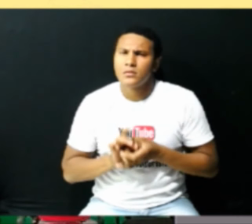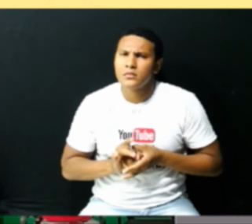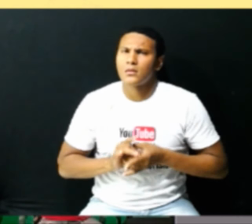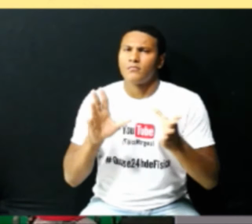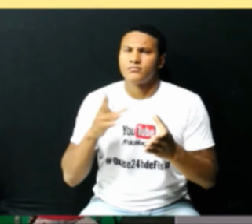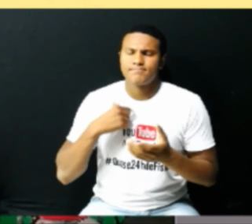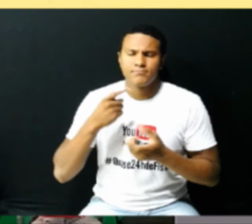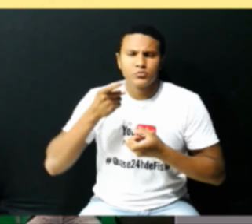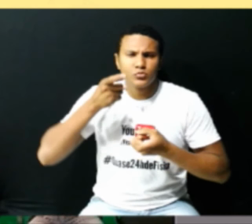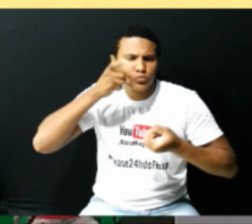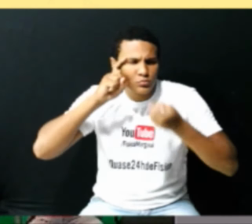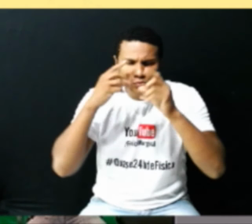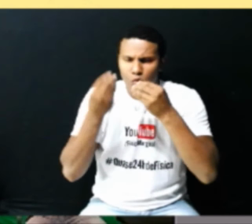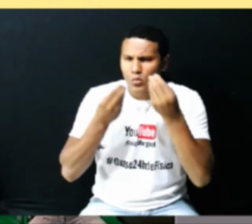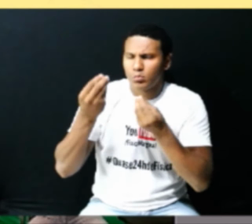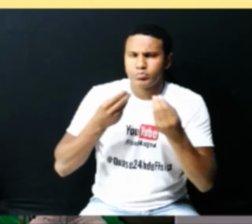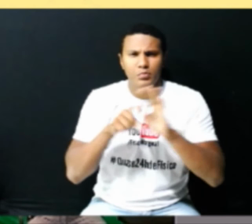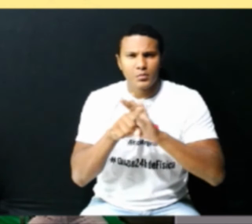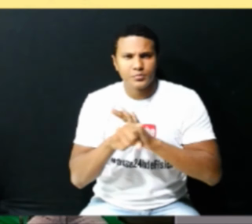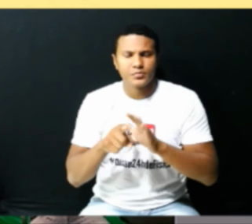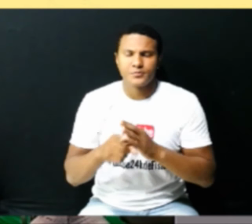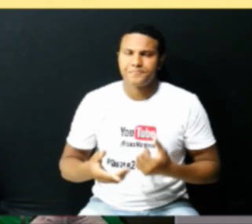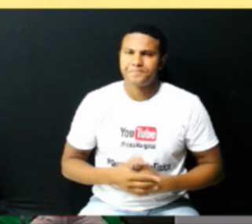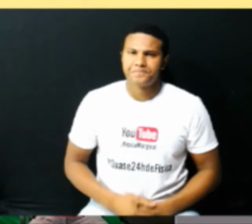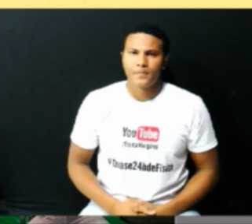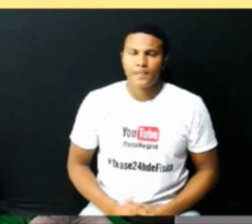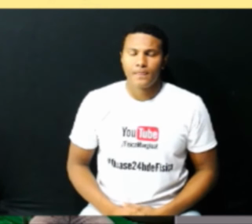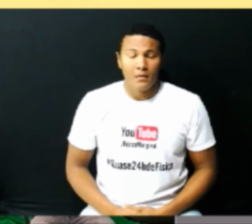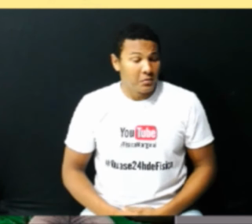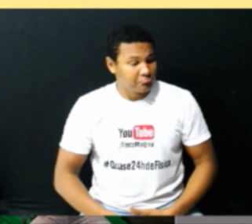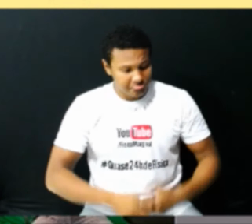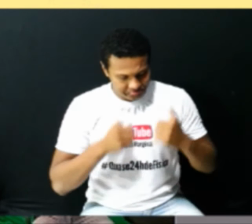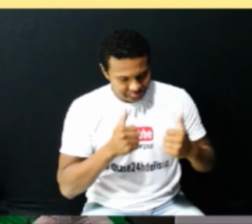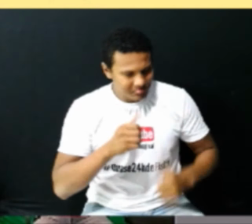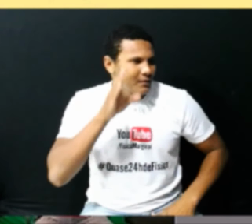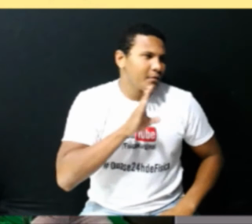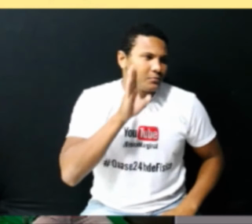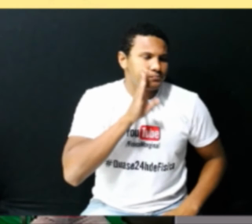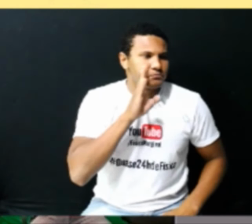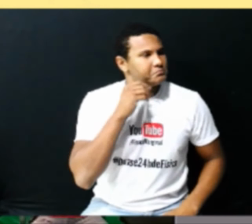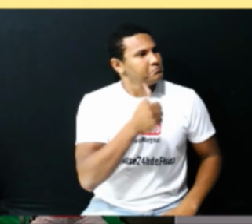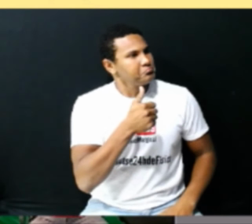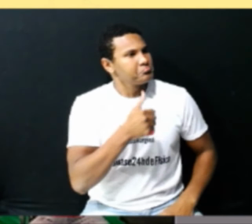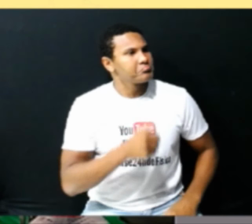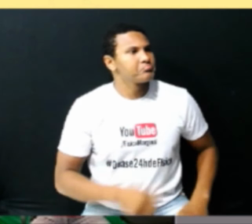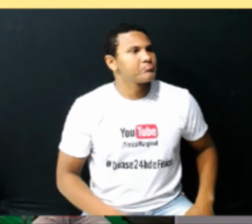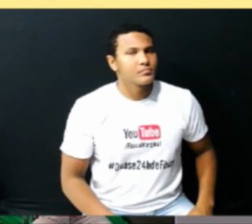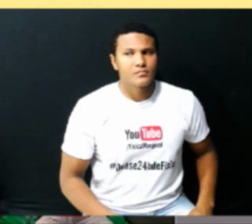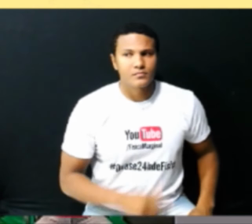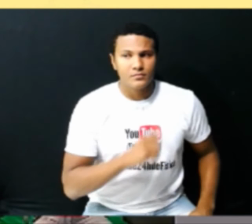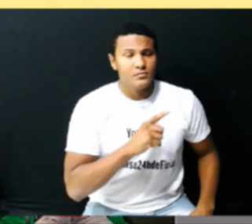aí. Que show! Depois o pessoal vai falar contigo aí no